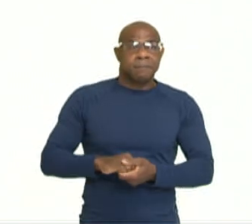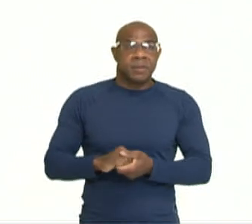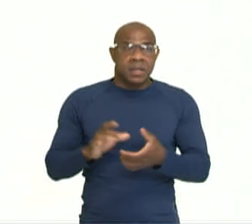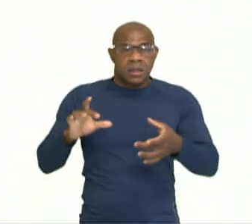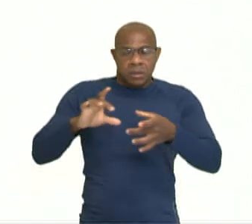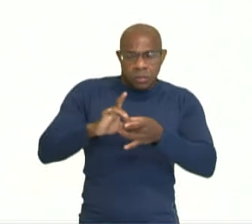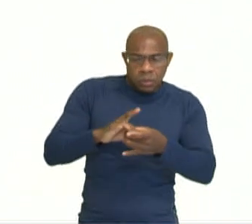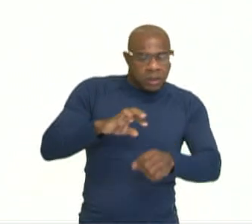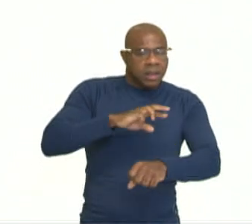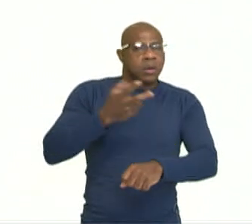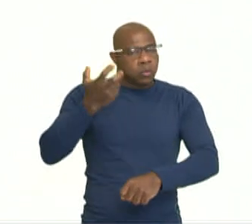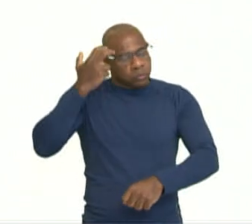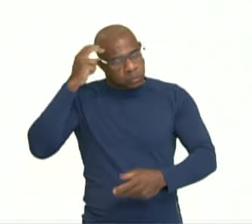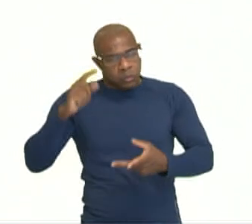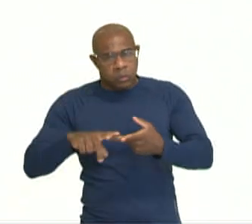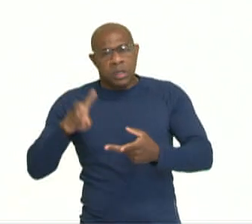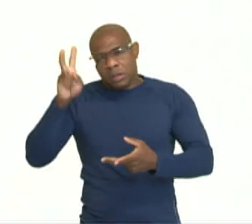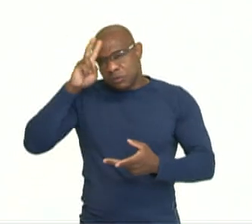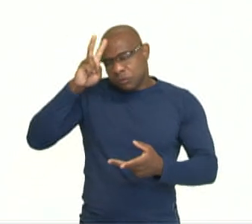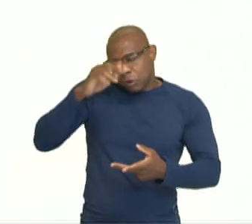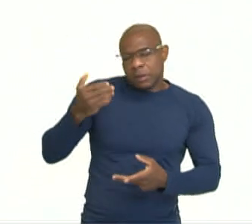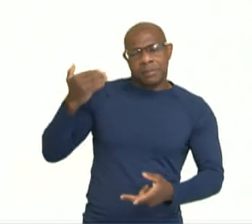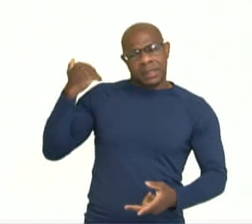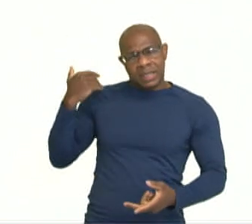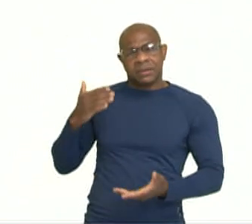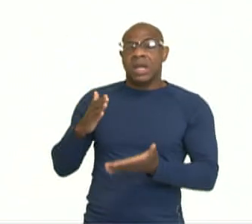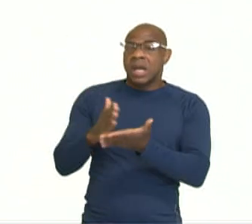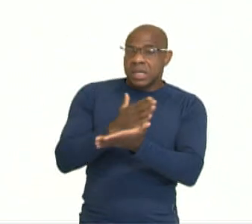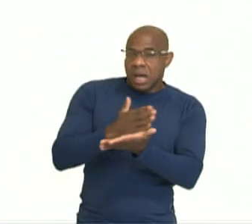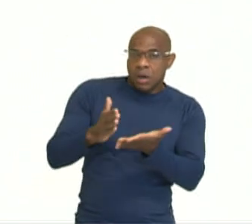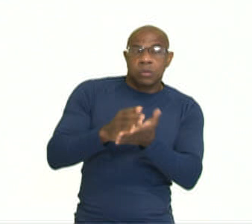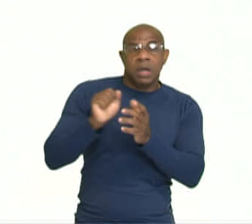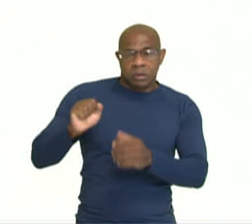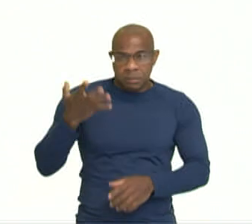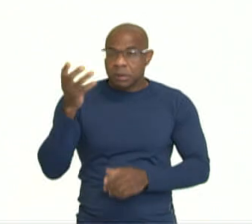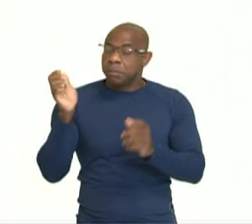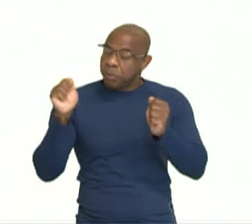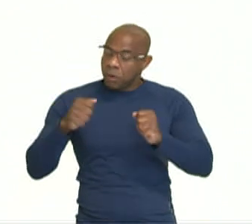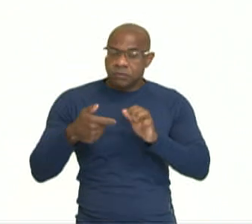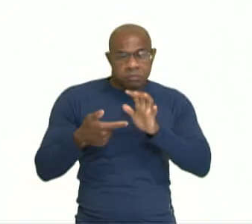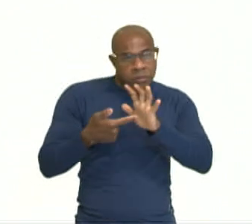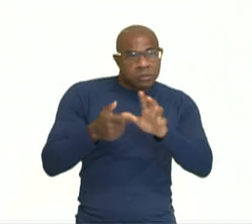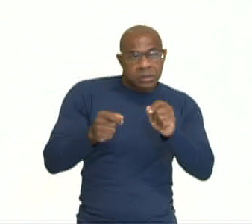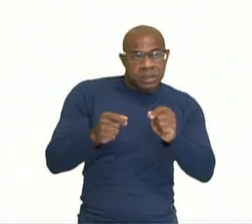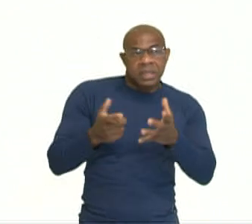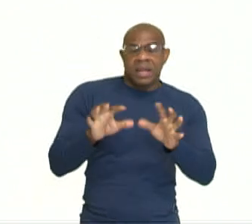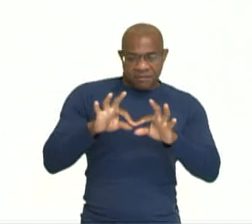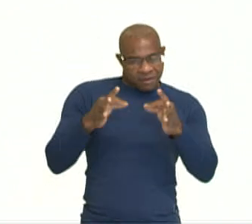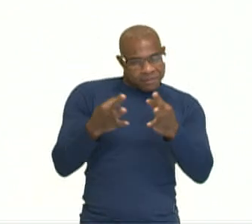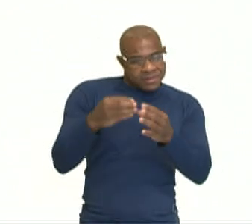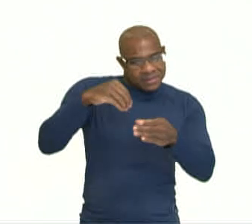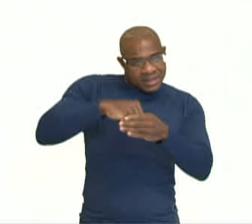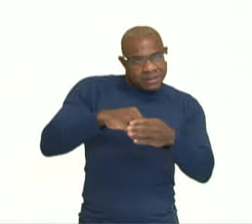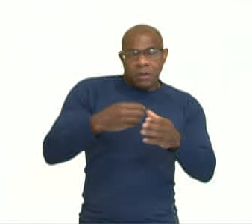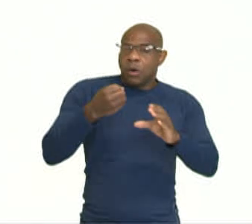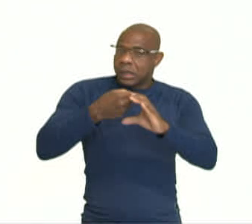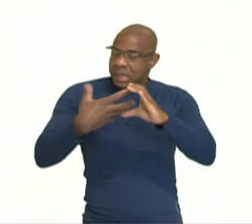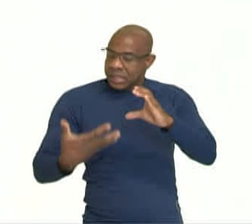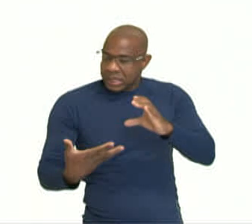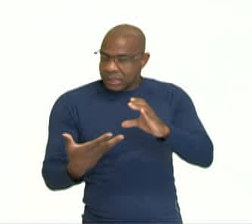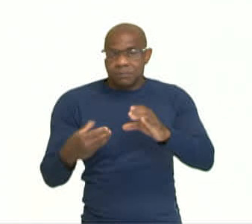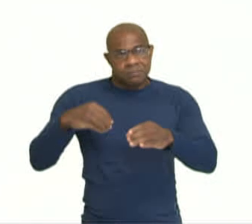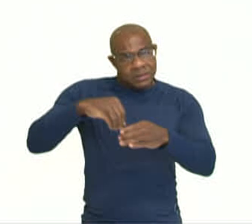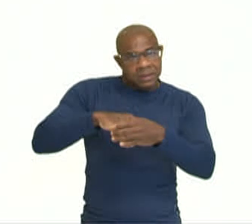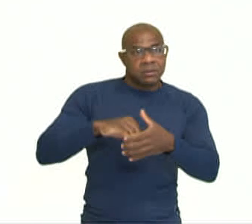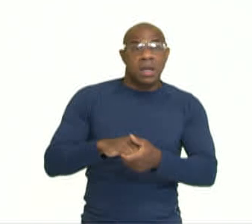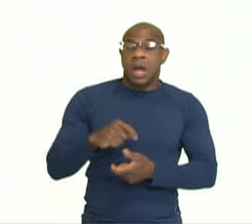a cultura ao passado histórico e alguns elementos que podem destacar certa familiaridade ou certa caracterização.